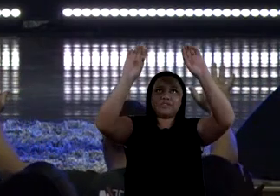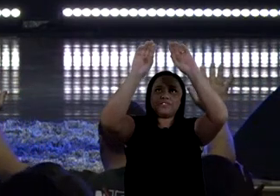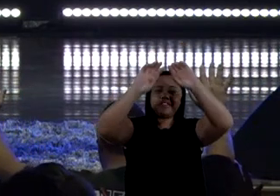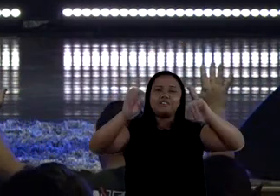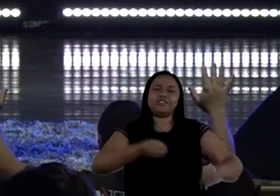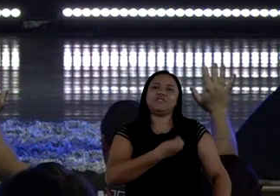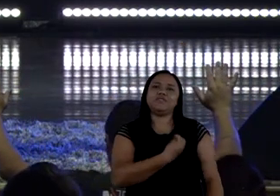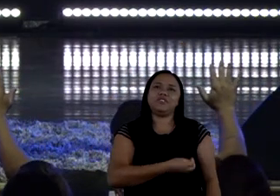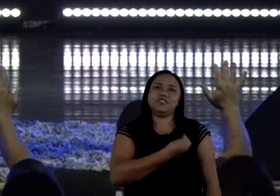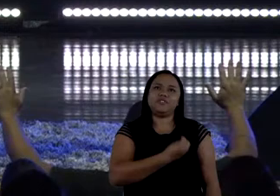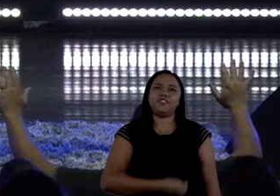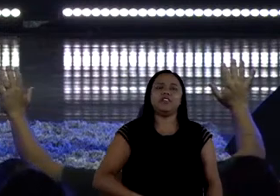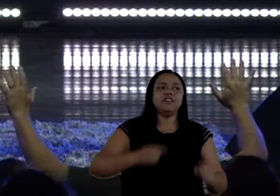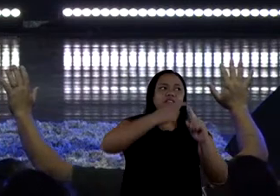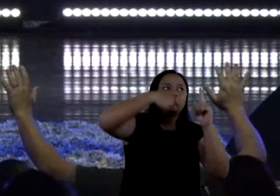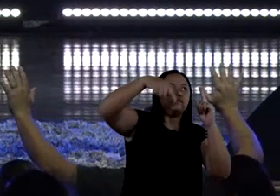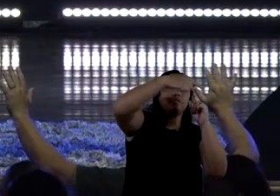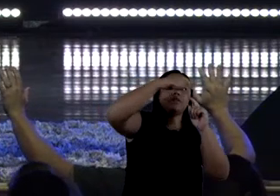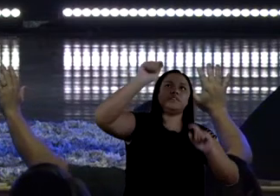céus,